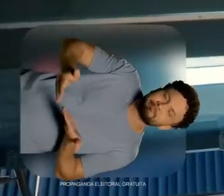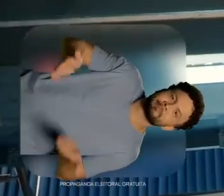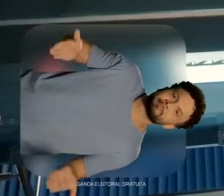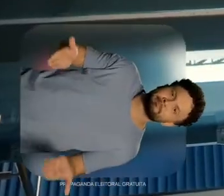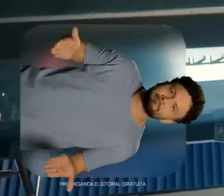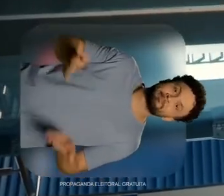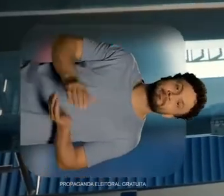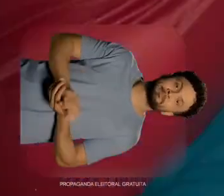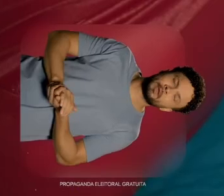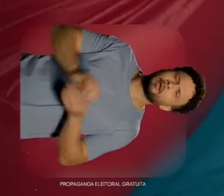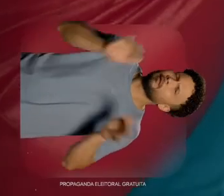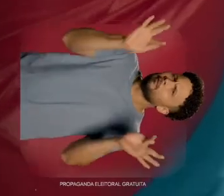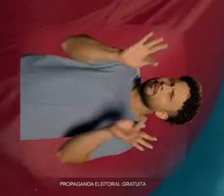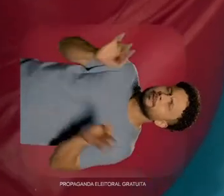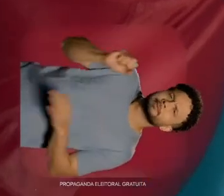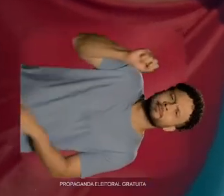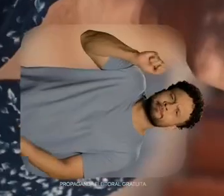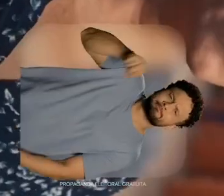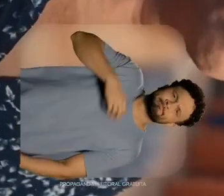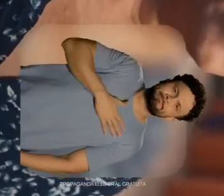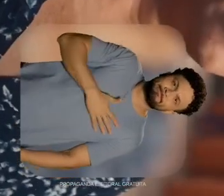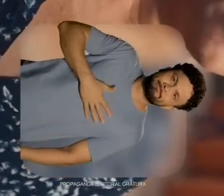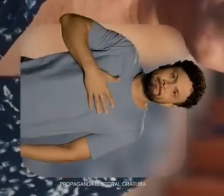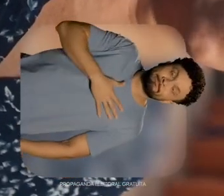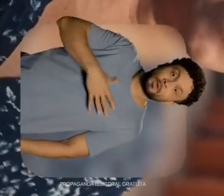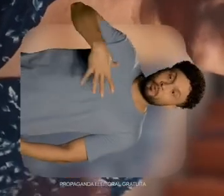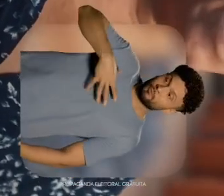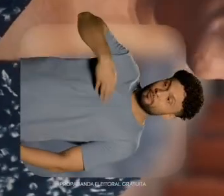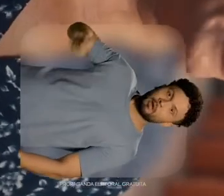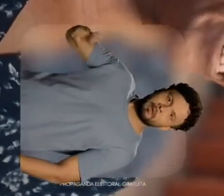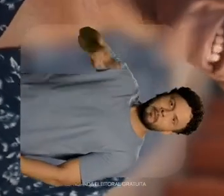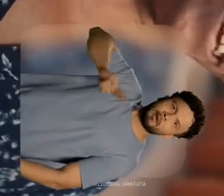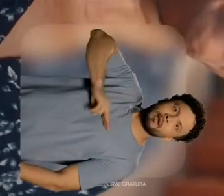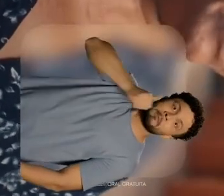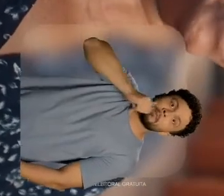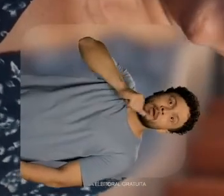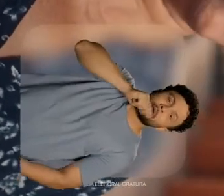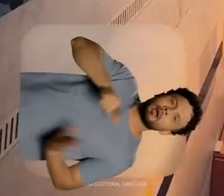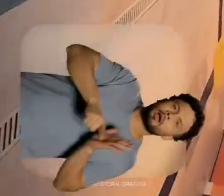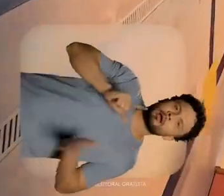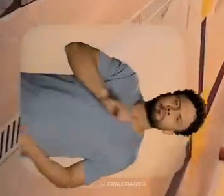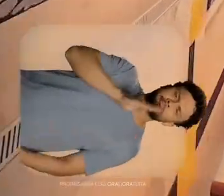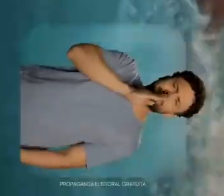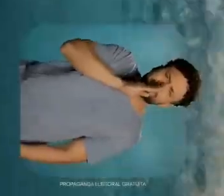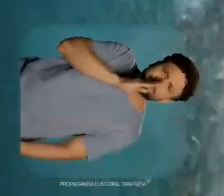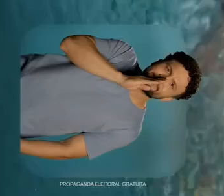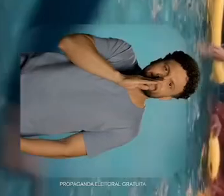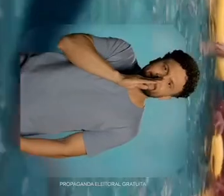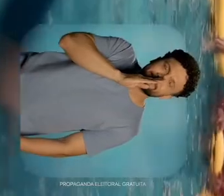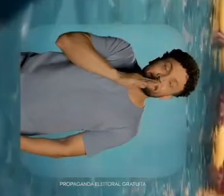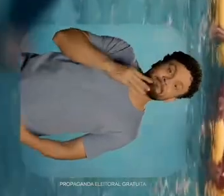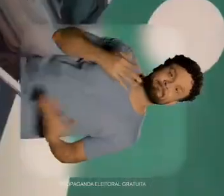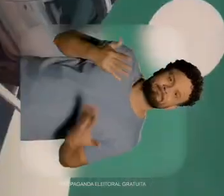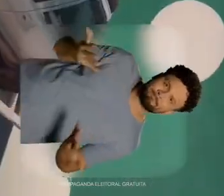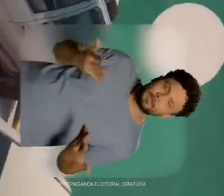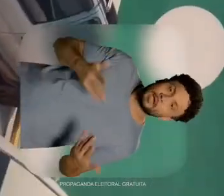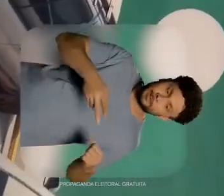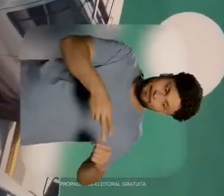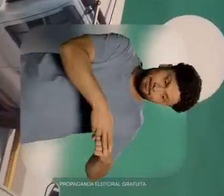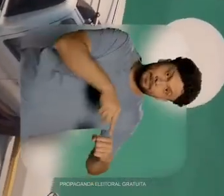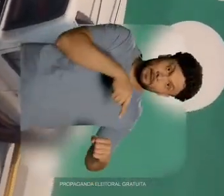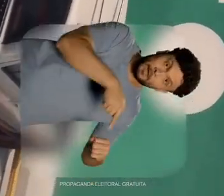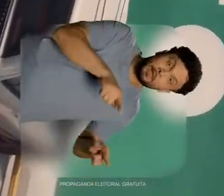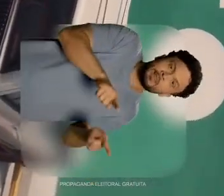É uma alegria, é muito gratificante ver seu filho dizer mãe, que antes ele não dizia mãe. Além da André Vidal,